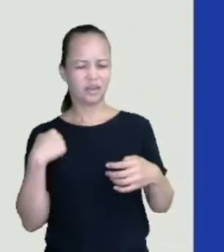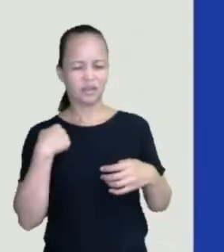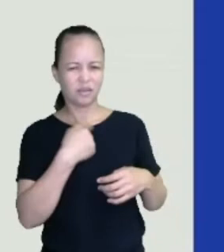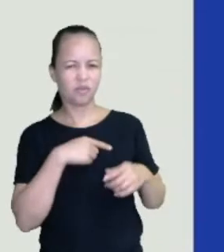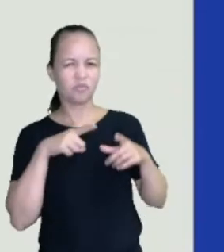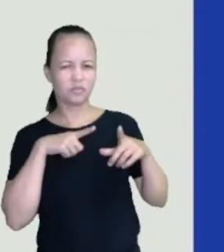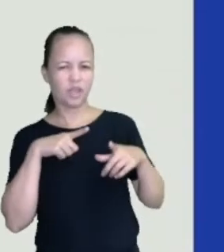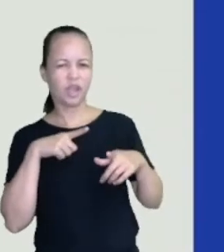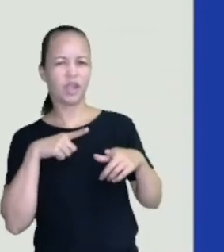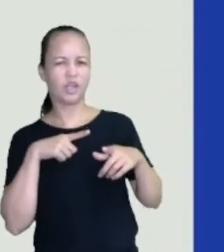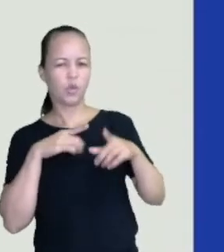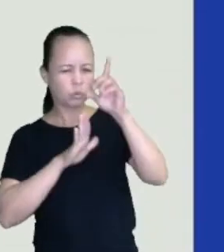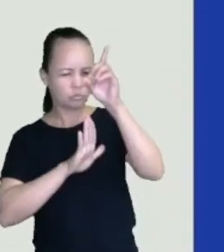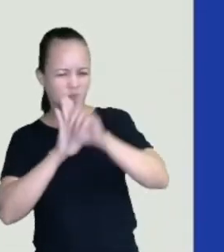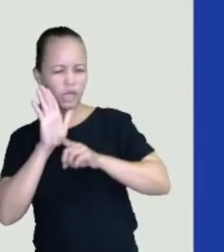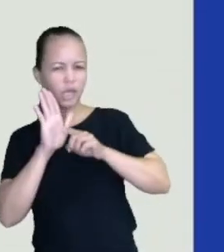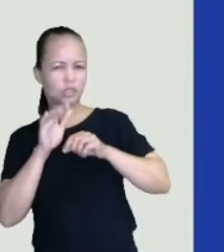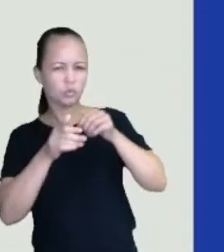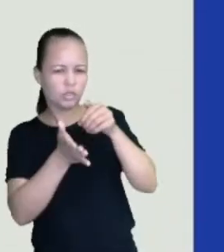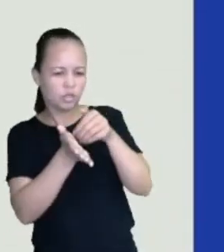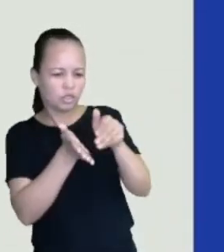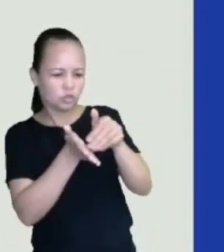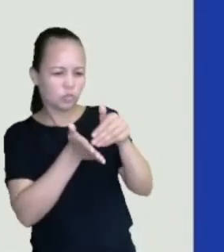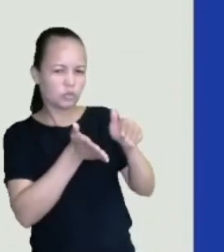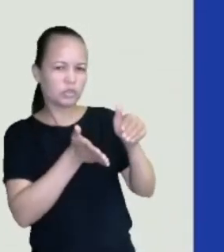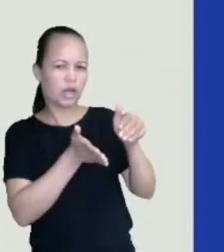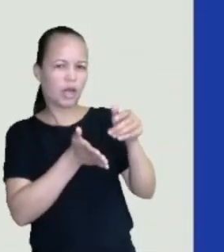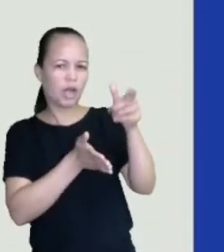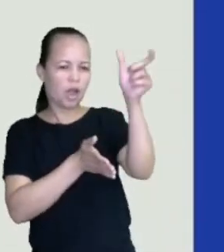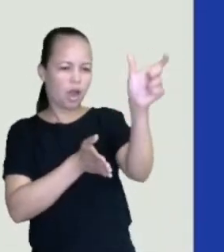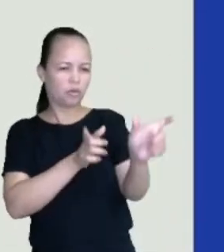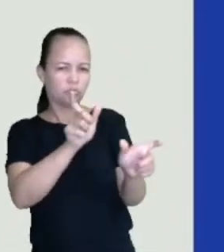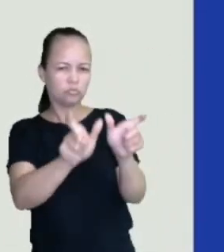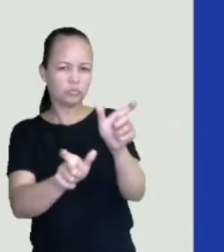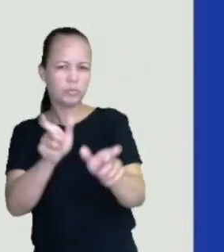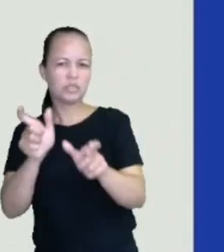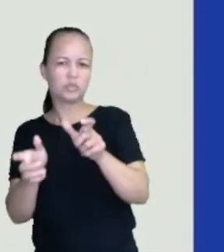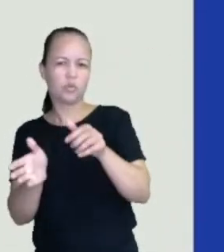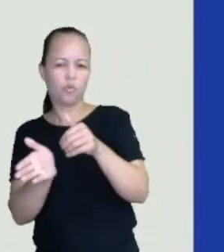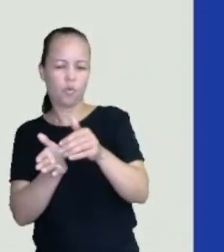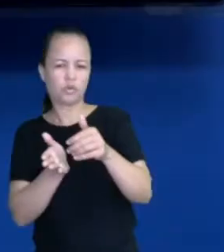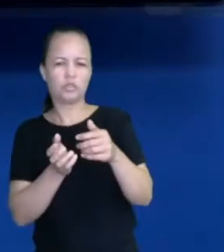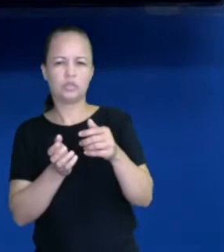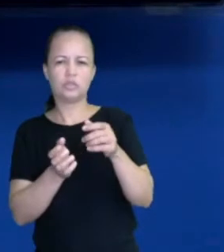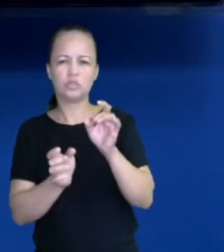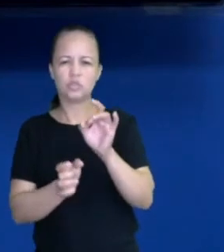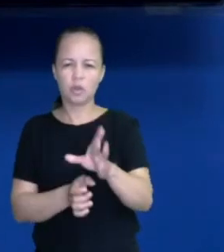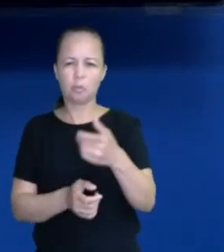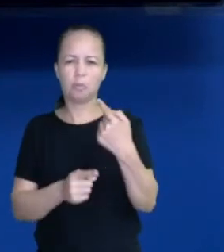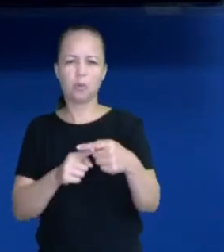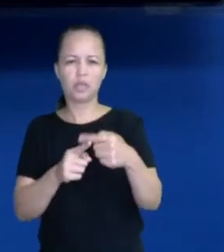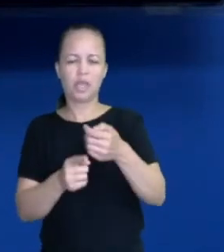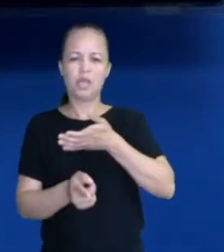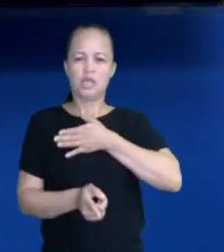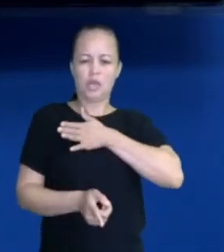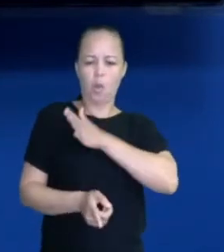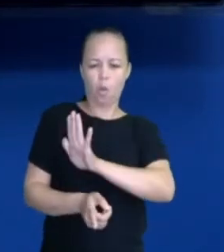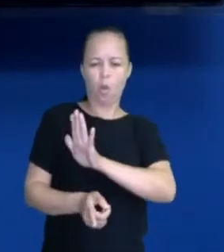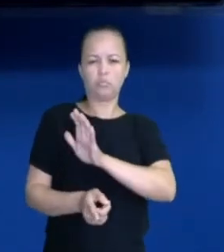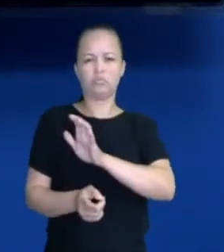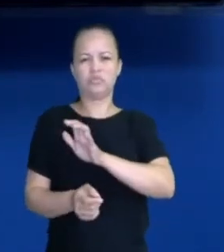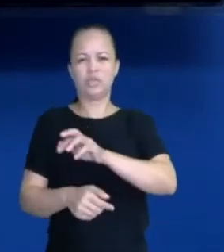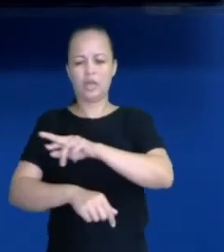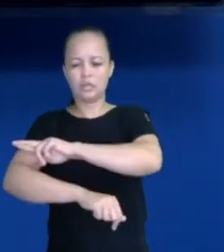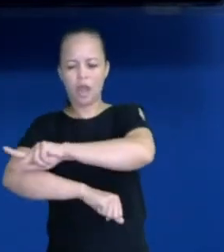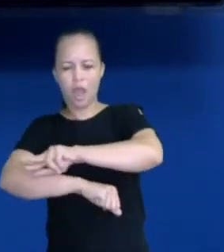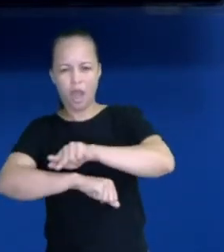de determinado local só porque a gente não gosta da raça, só porque a gente não gosta da religião